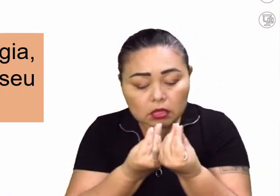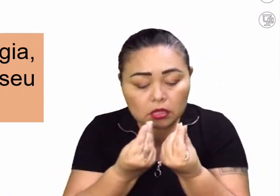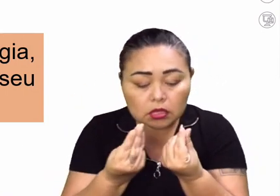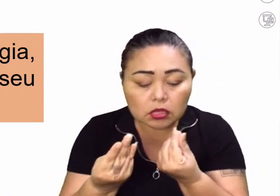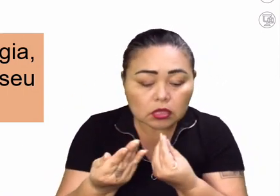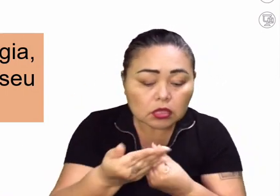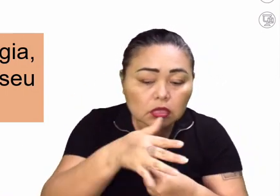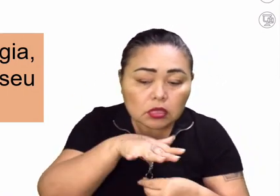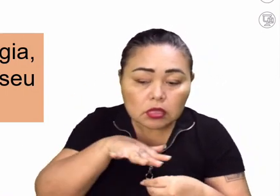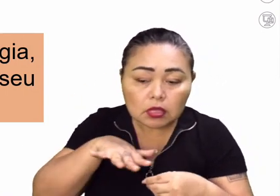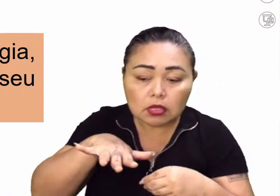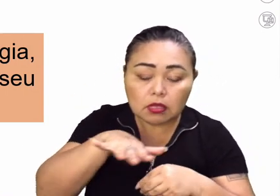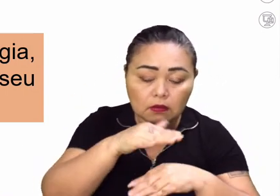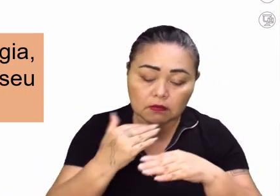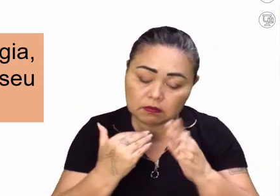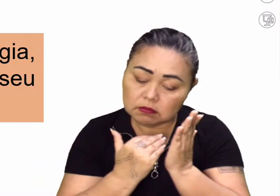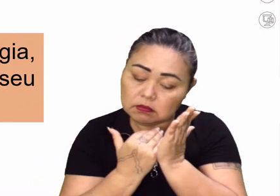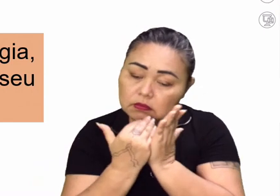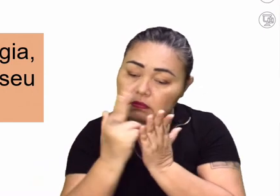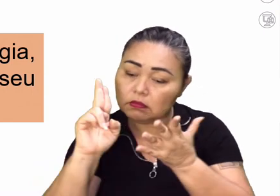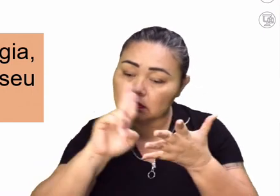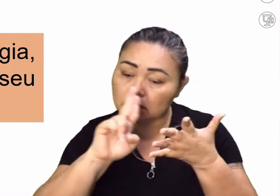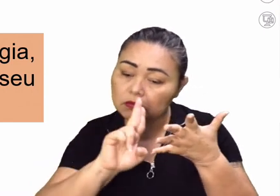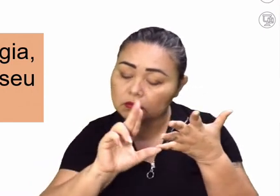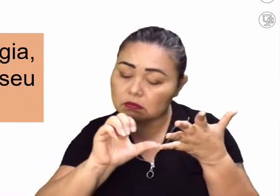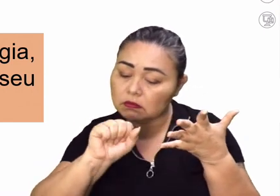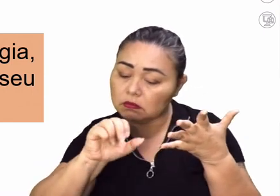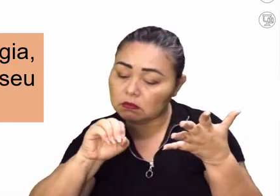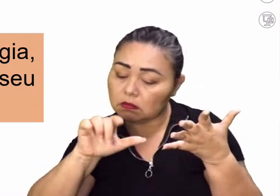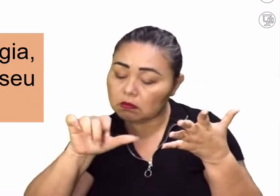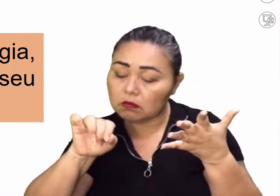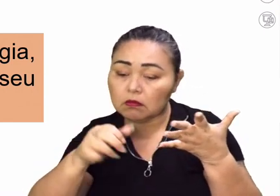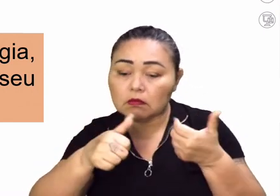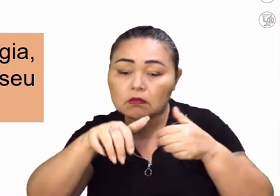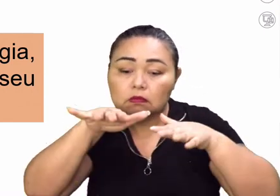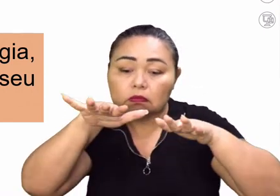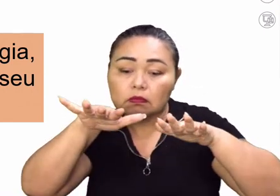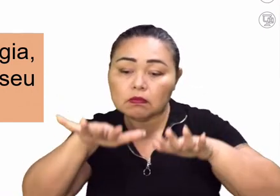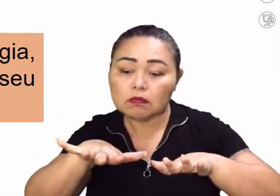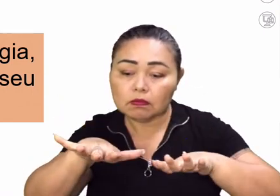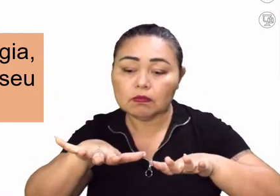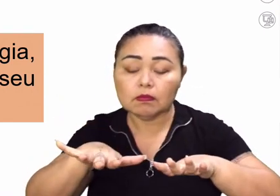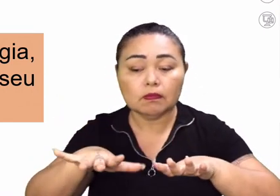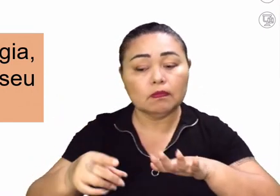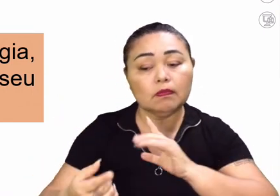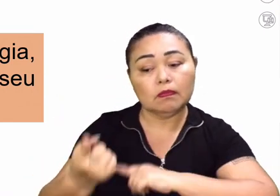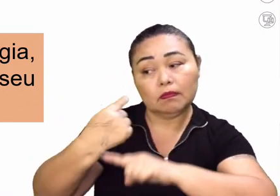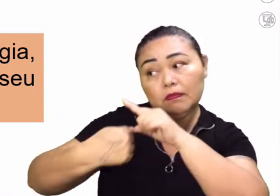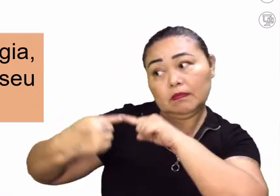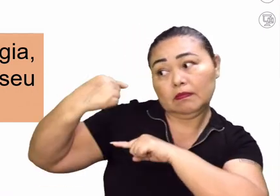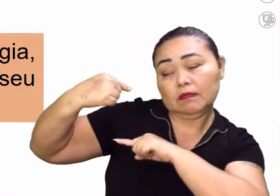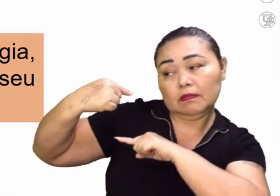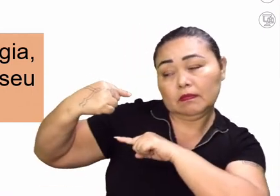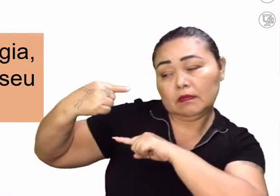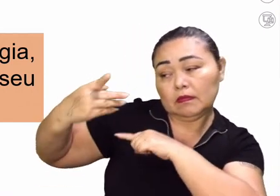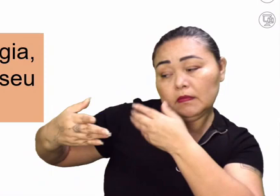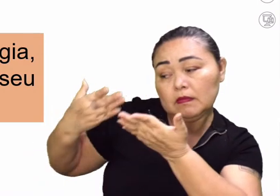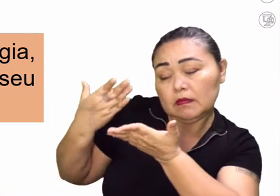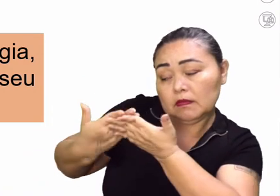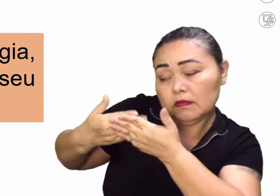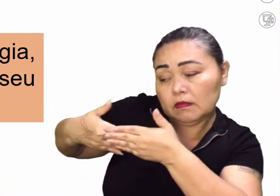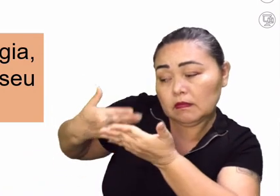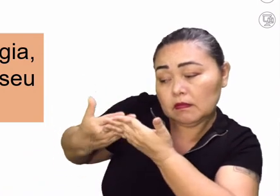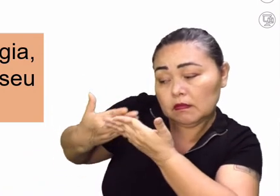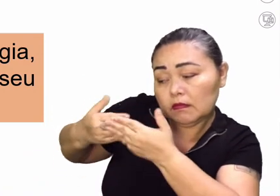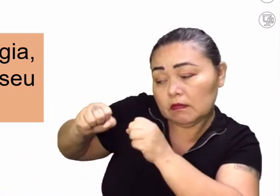a Gênese ou seja o início a classificação dos solos em seu ambiente natural ou seja o estudo do solo